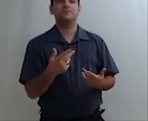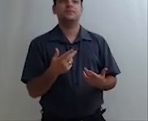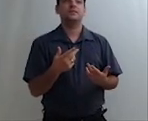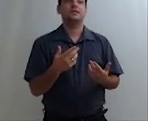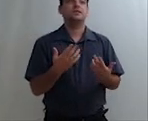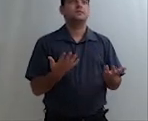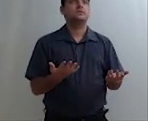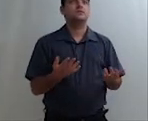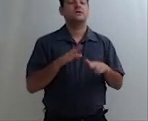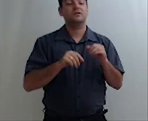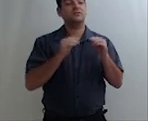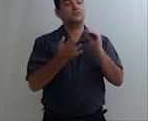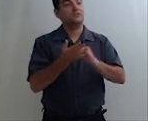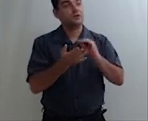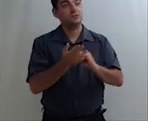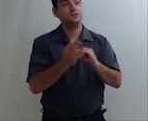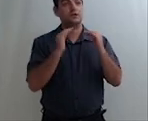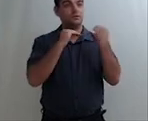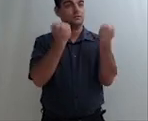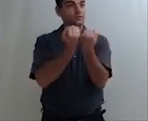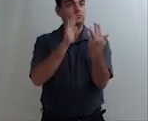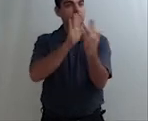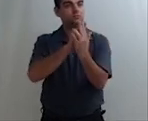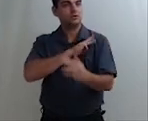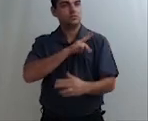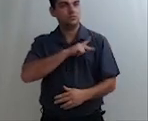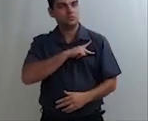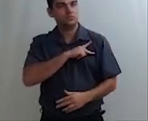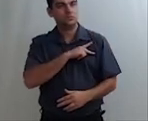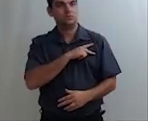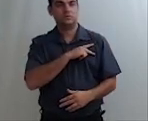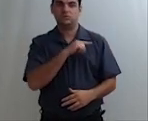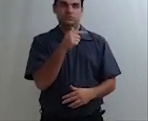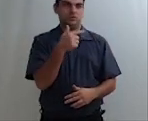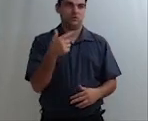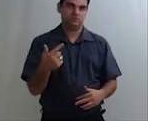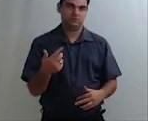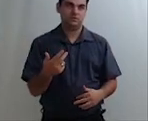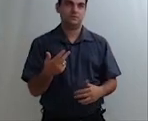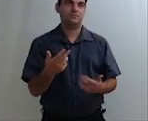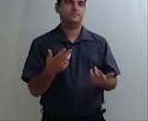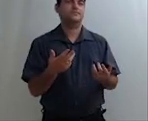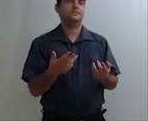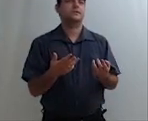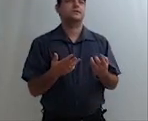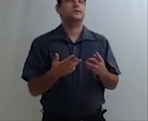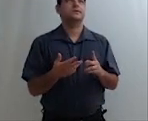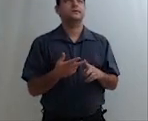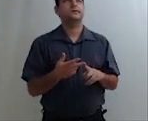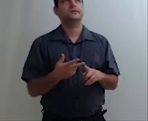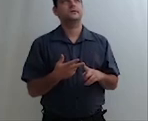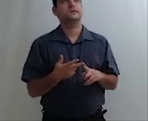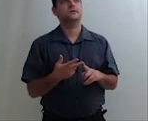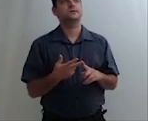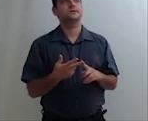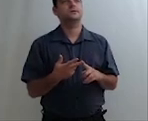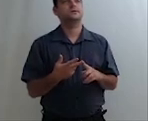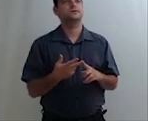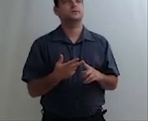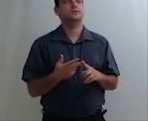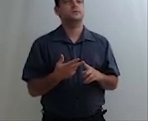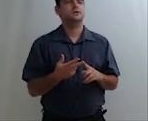audiência de Custódia que não foi realizada tem um um um uma